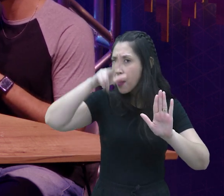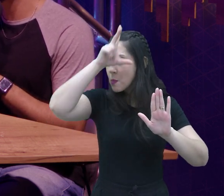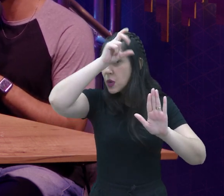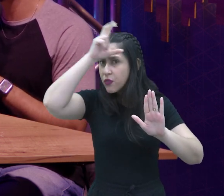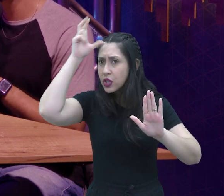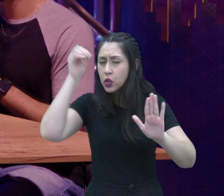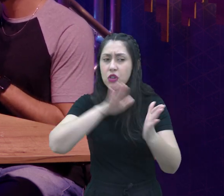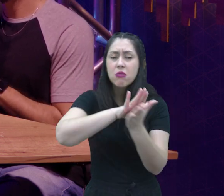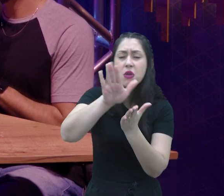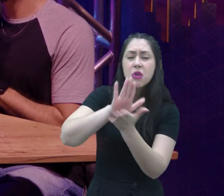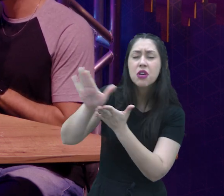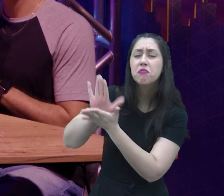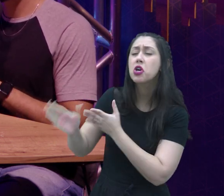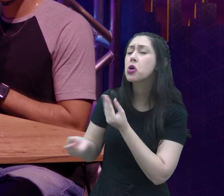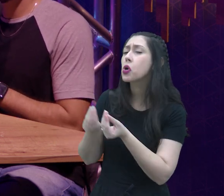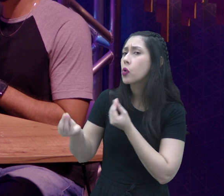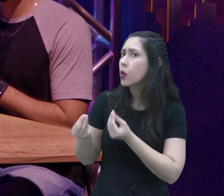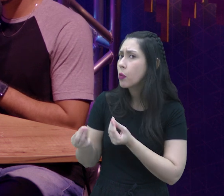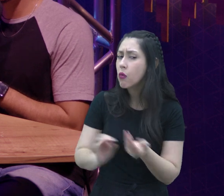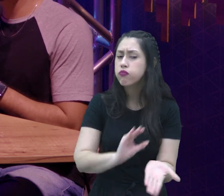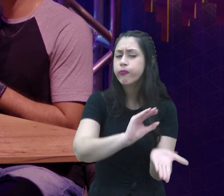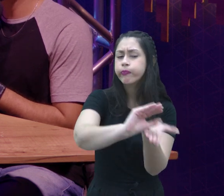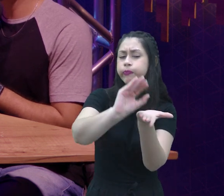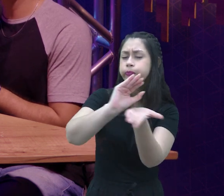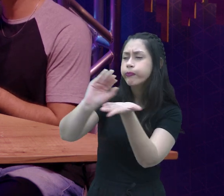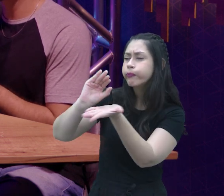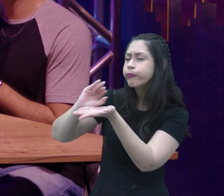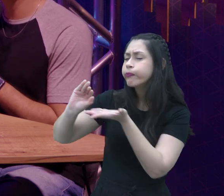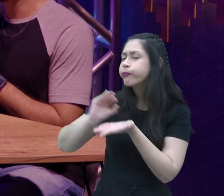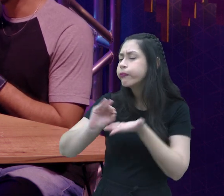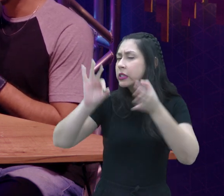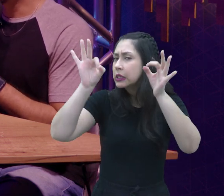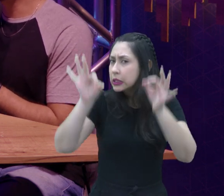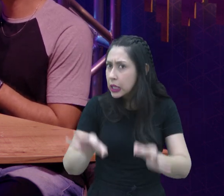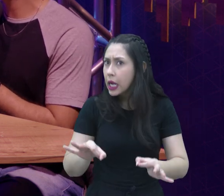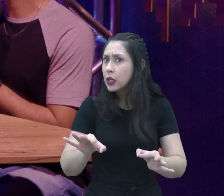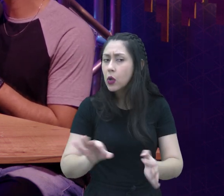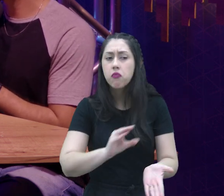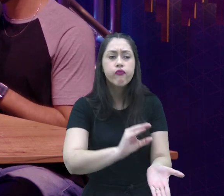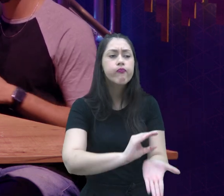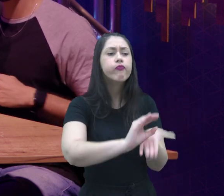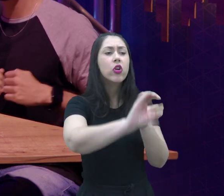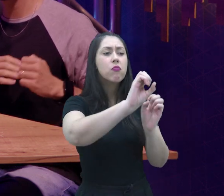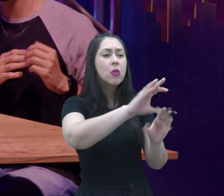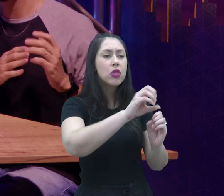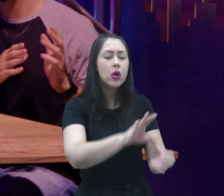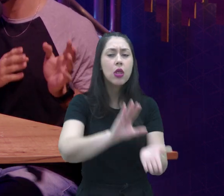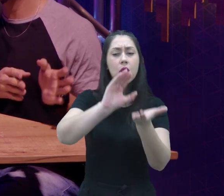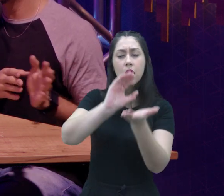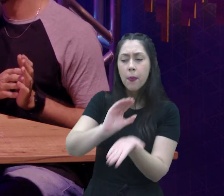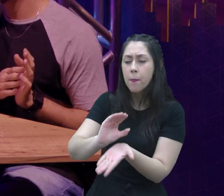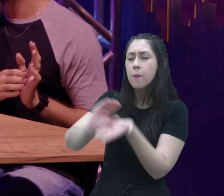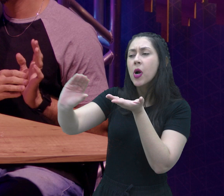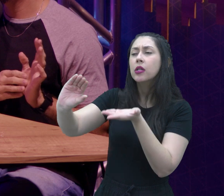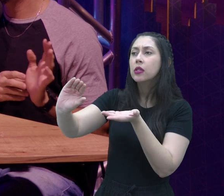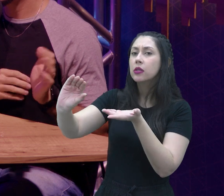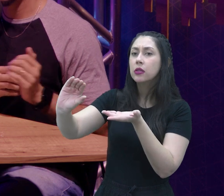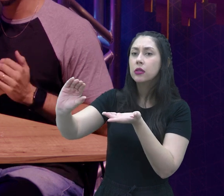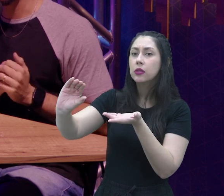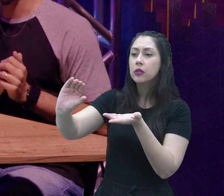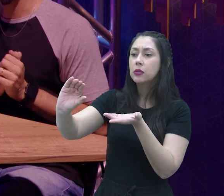está gastando, se está direcionando a quantidade boa para a educação, quantidade boa para